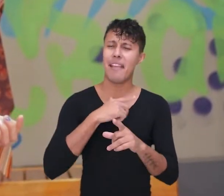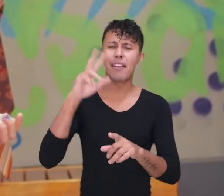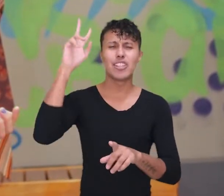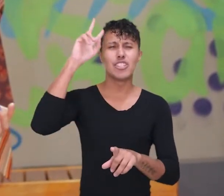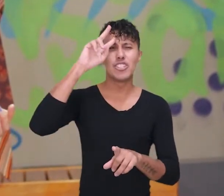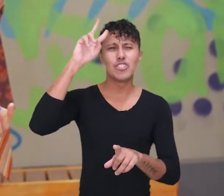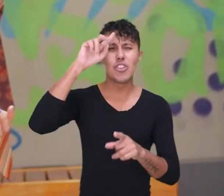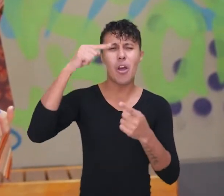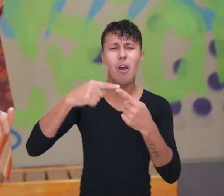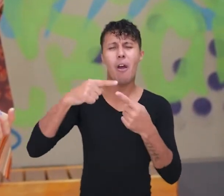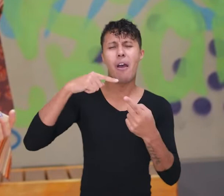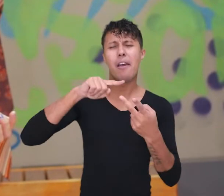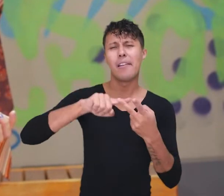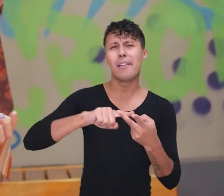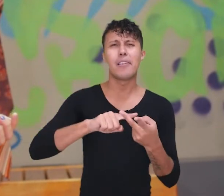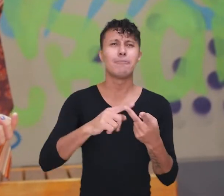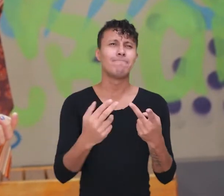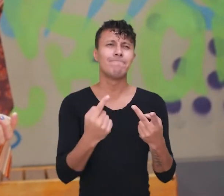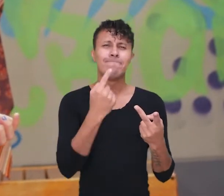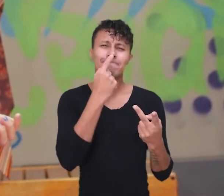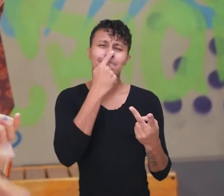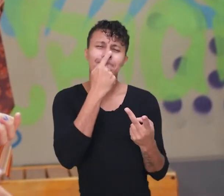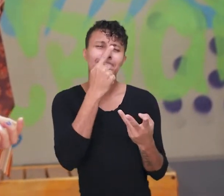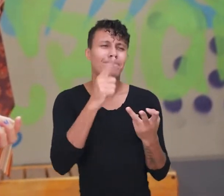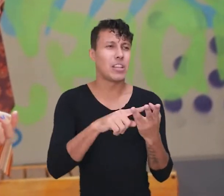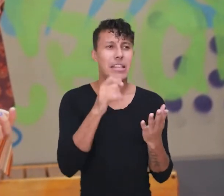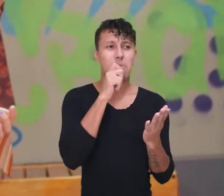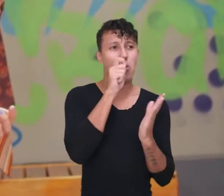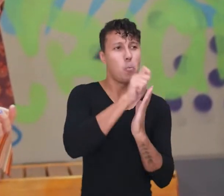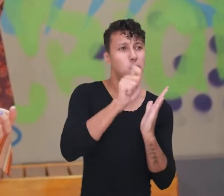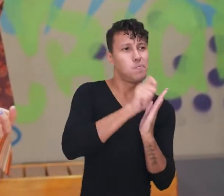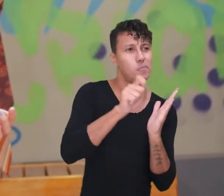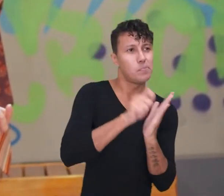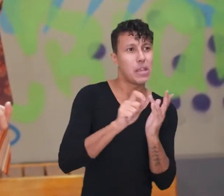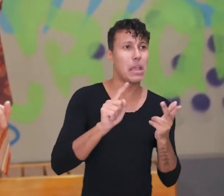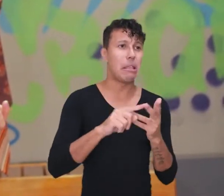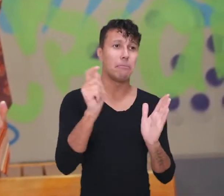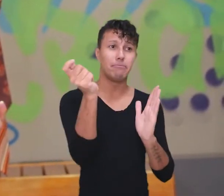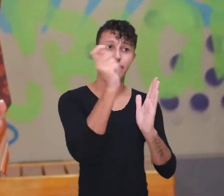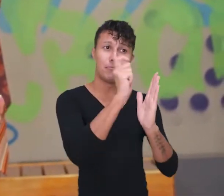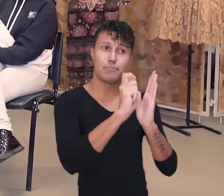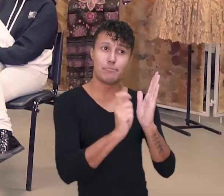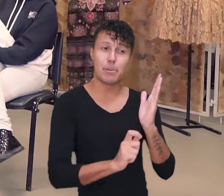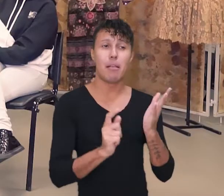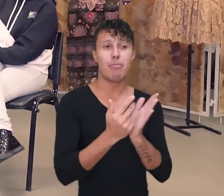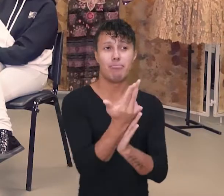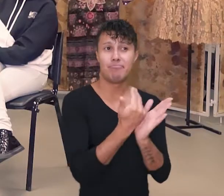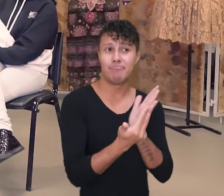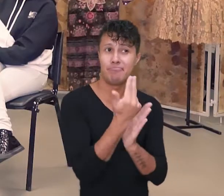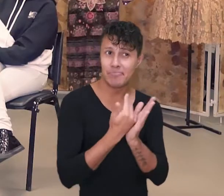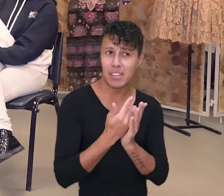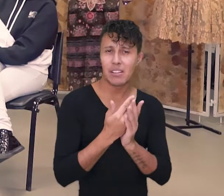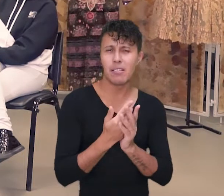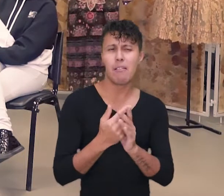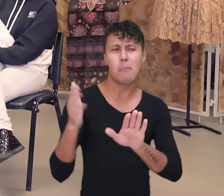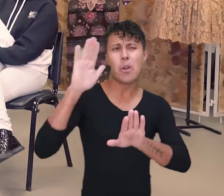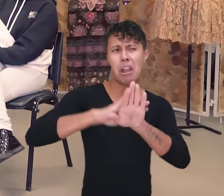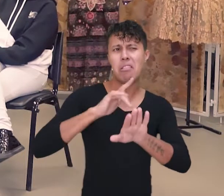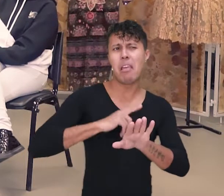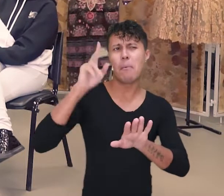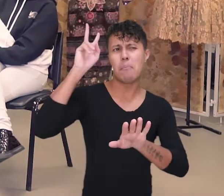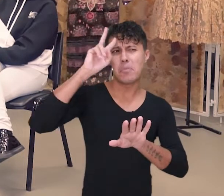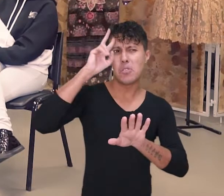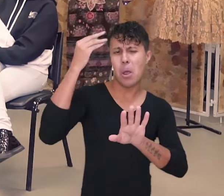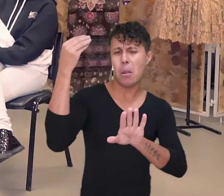trazendo a sua história, quando você está compondo, quando você está escrevendo, pintando, você está colocando sua história ali,